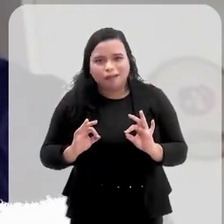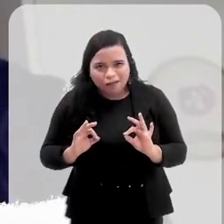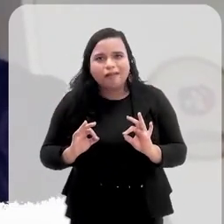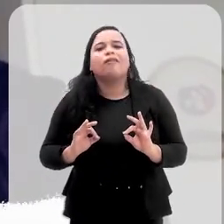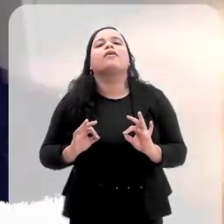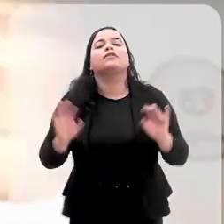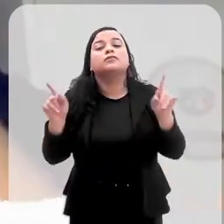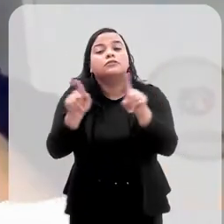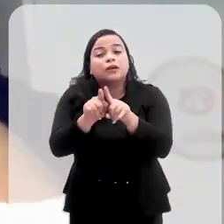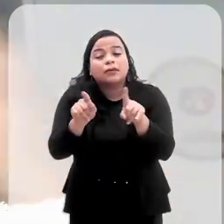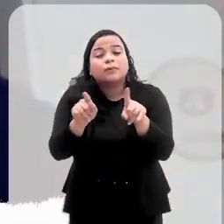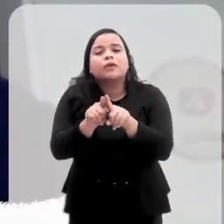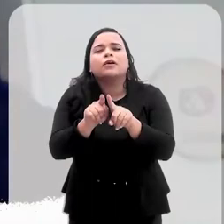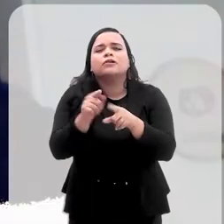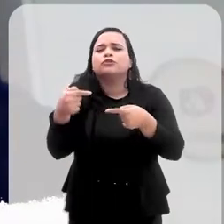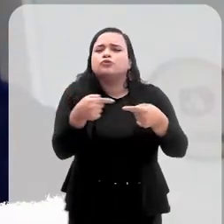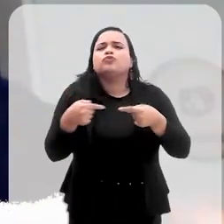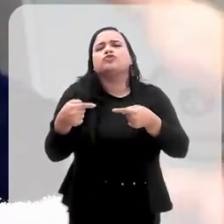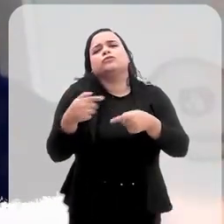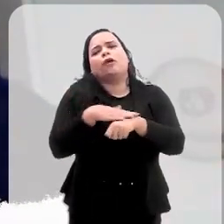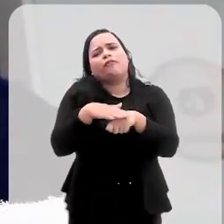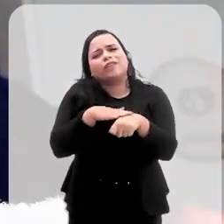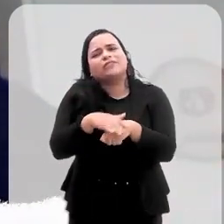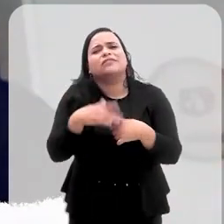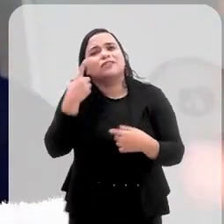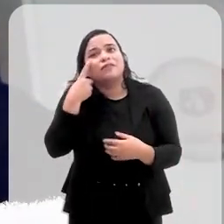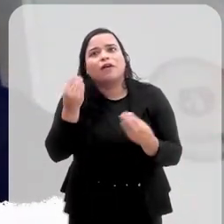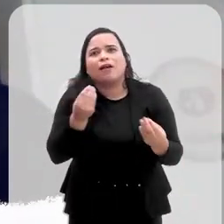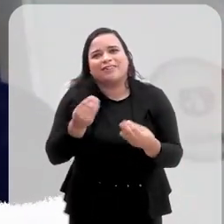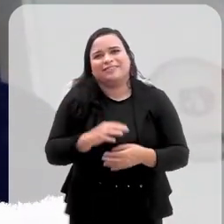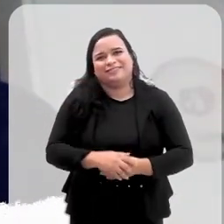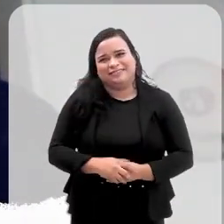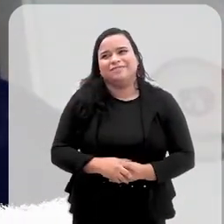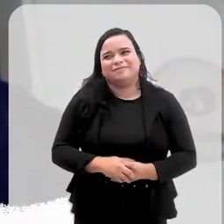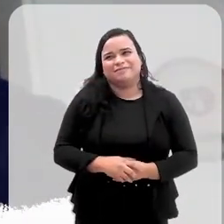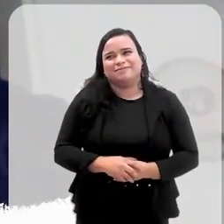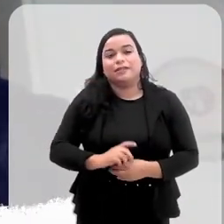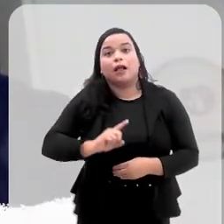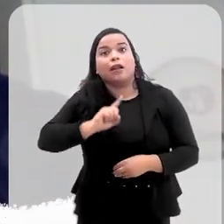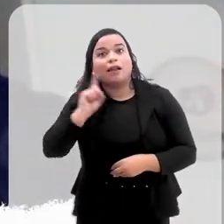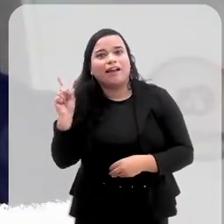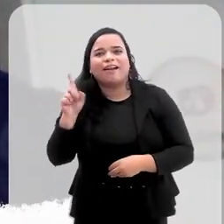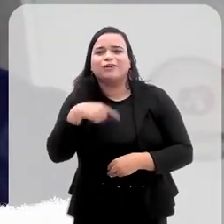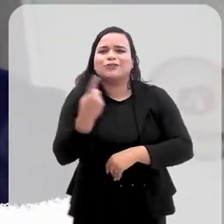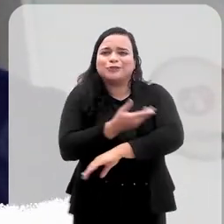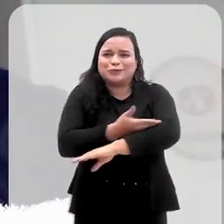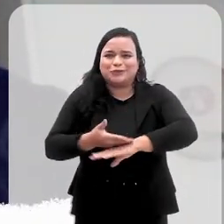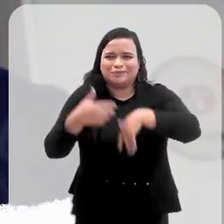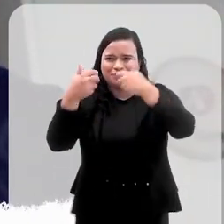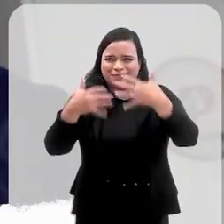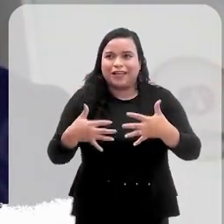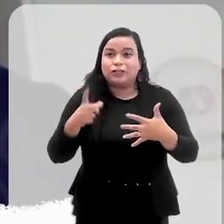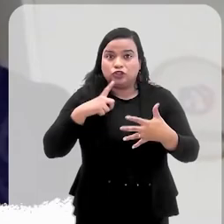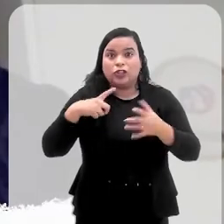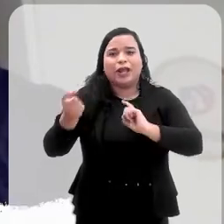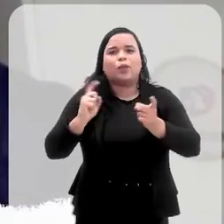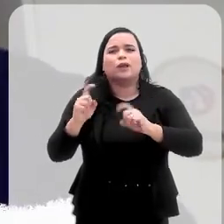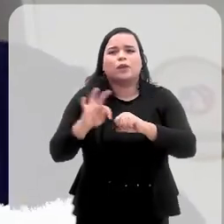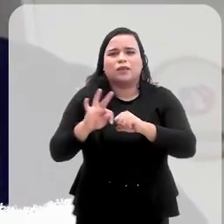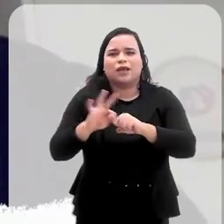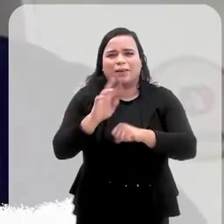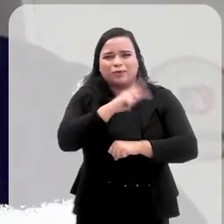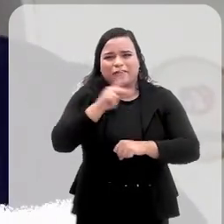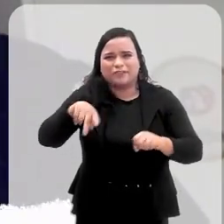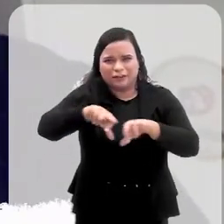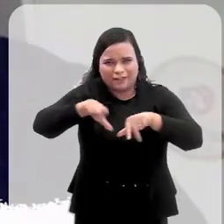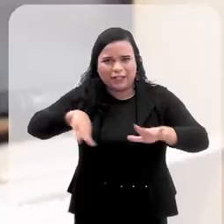gente tinha reunião técnica com todos os professores, todo mundo com o grupo, toda sexta-feira de manhã. E a gente falava: você fala agora, o